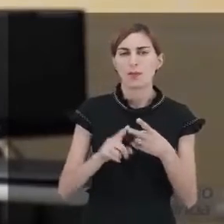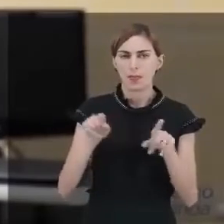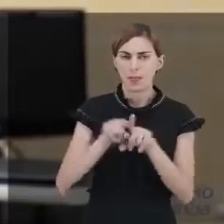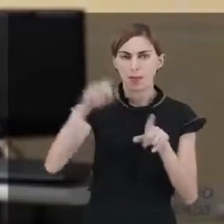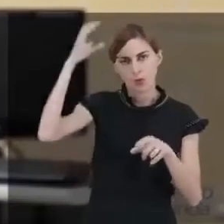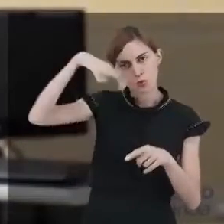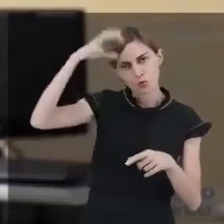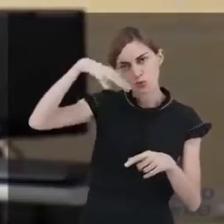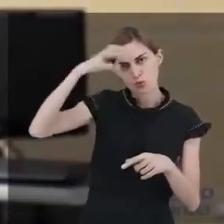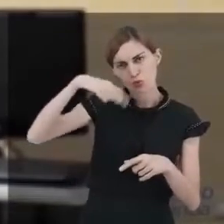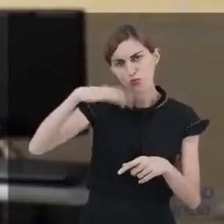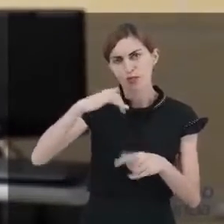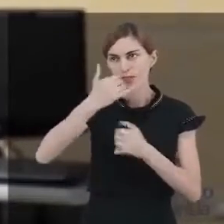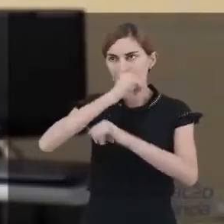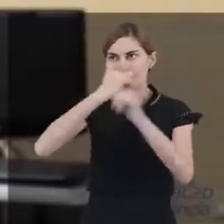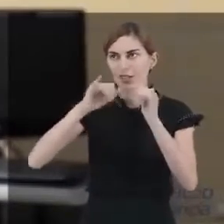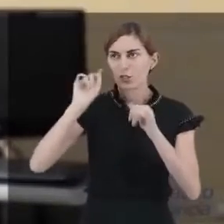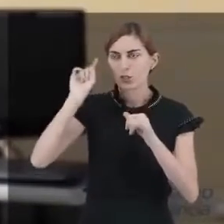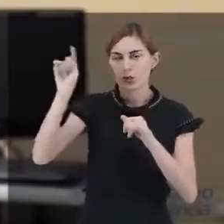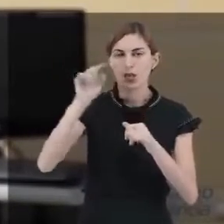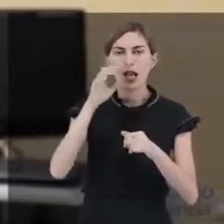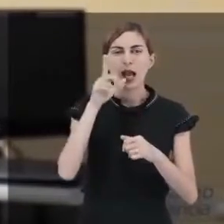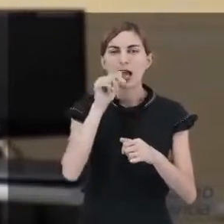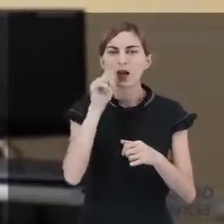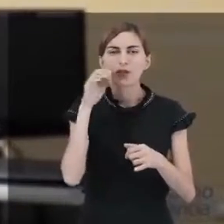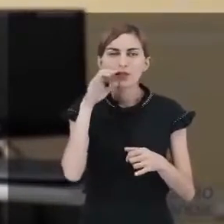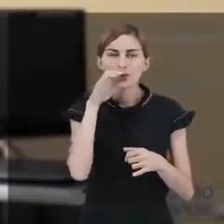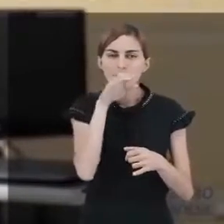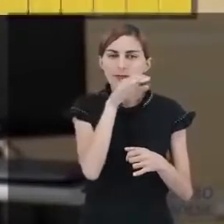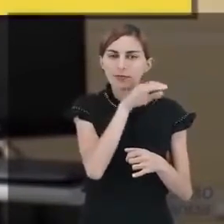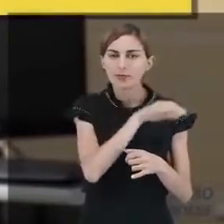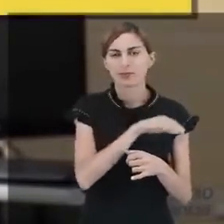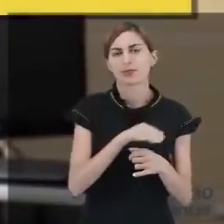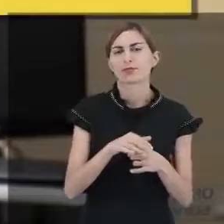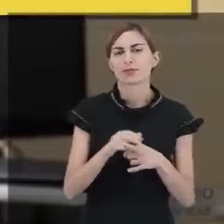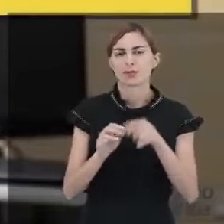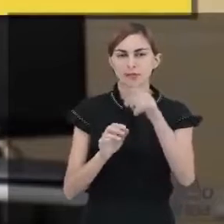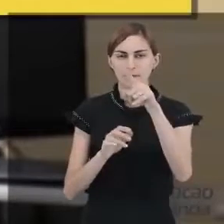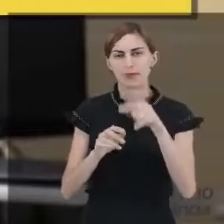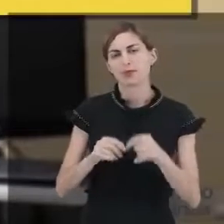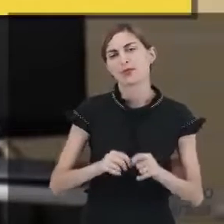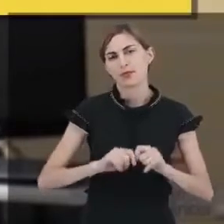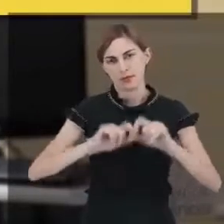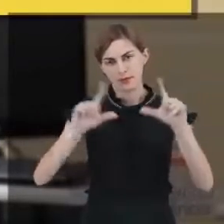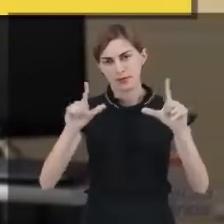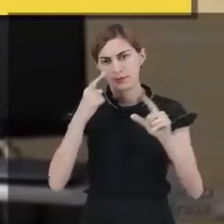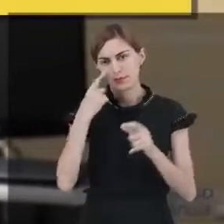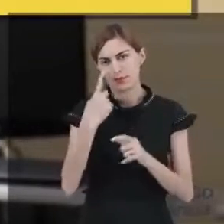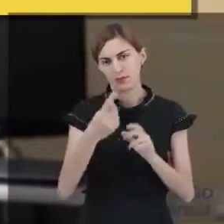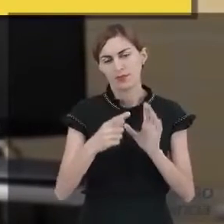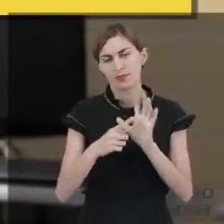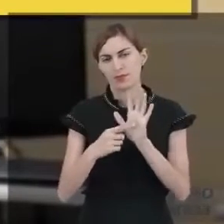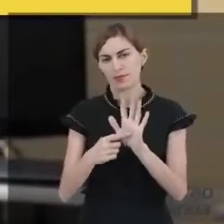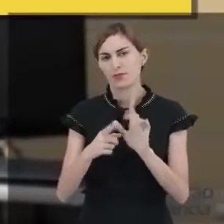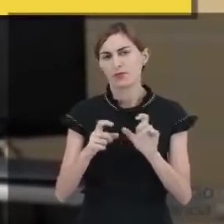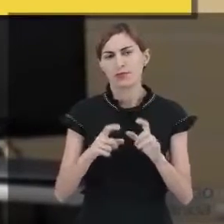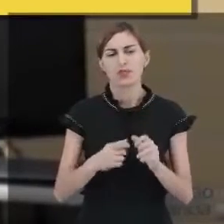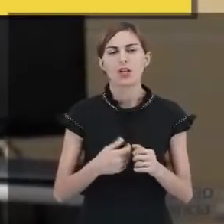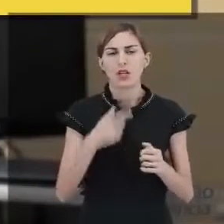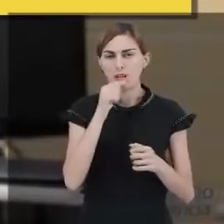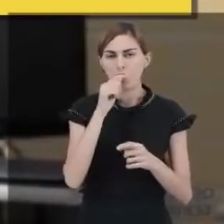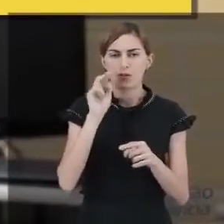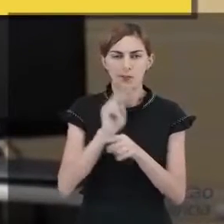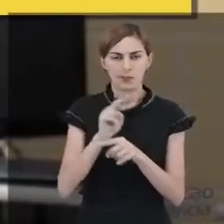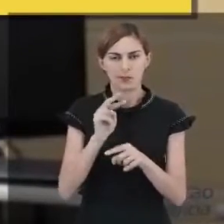chuveiros automáticos, que são os sprinklers. Sprinklers são chuveiros que tem uma dimensão e coloca sobre a área protegida,